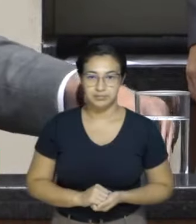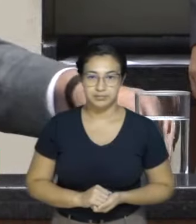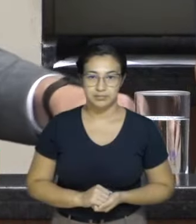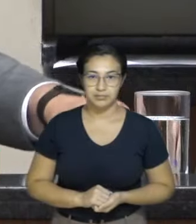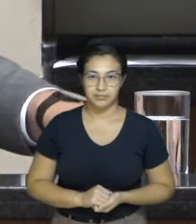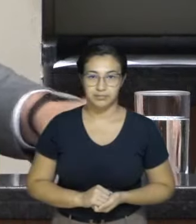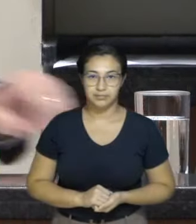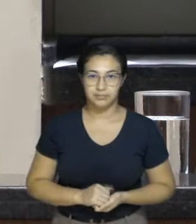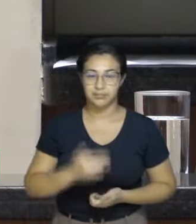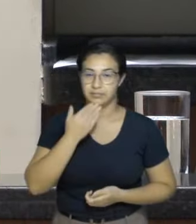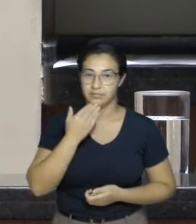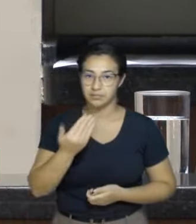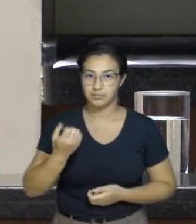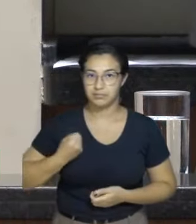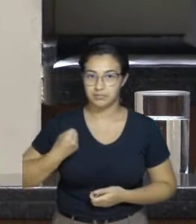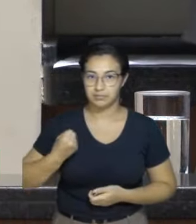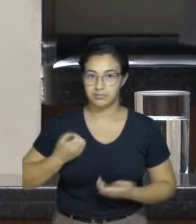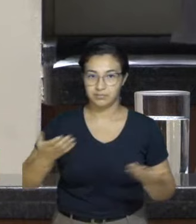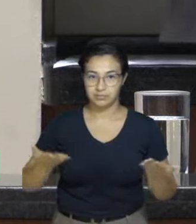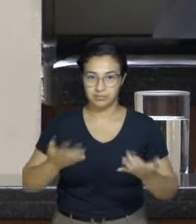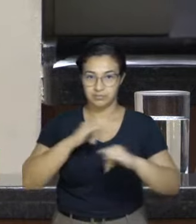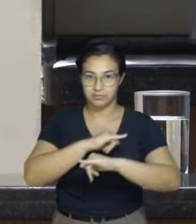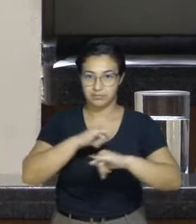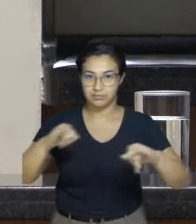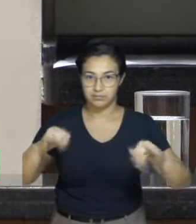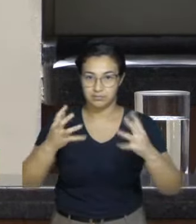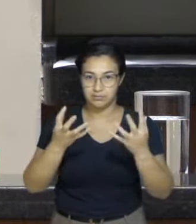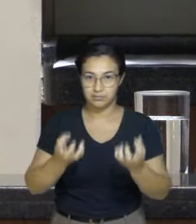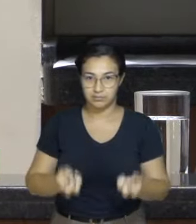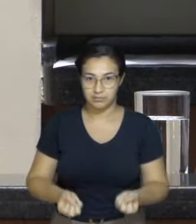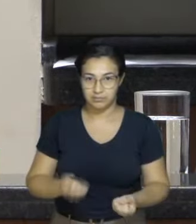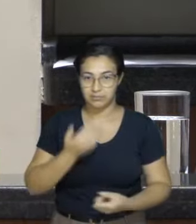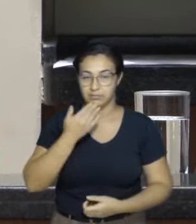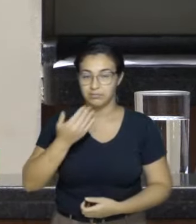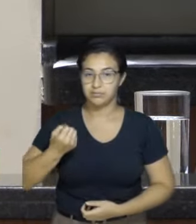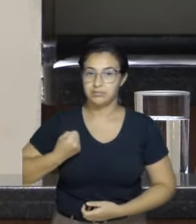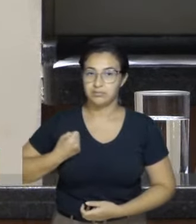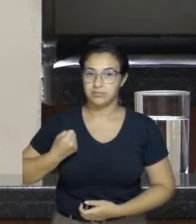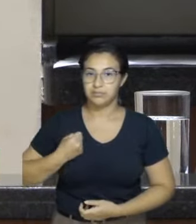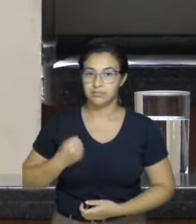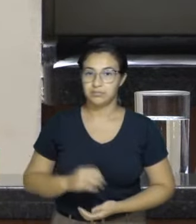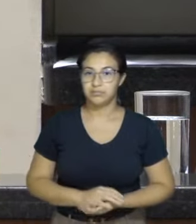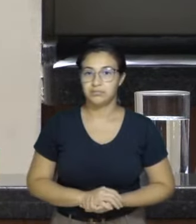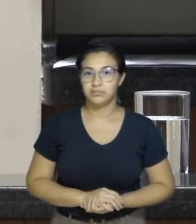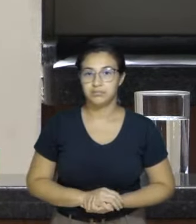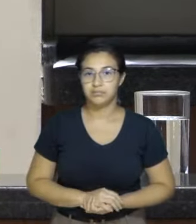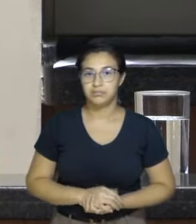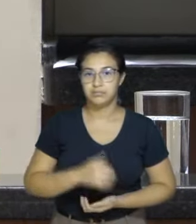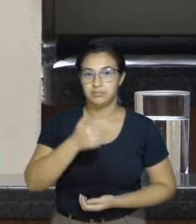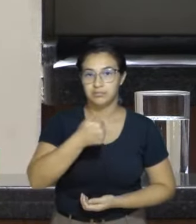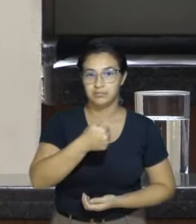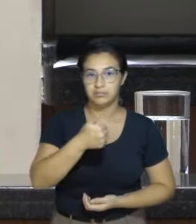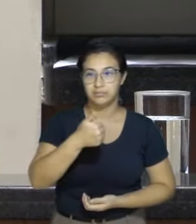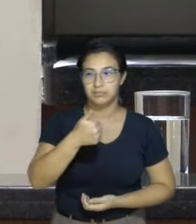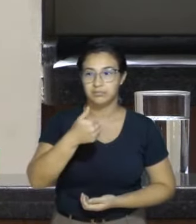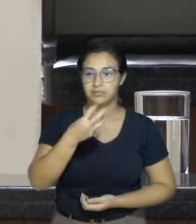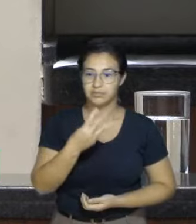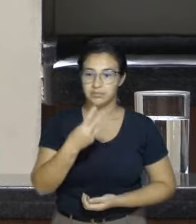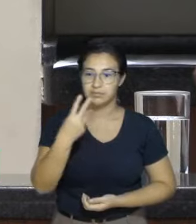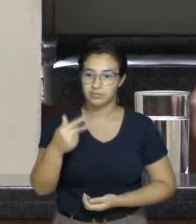unanimidade. Requerimentos. Esta presidência comunica que defere os seguintes requerimentos. Requerimento 1378